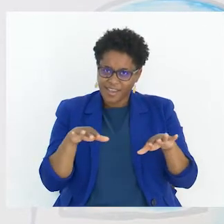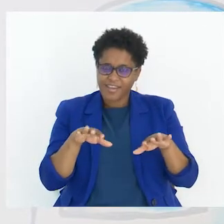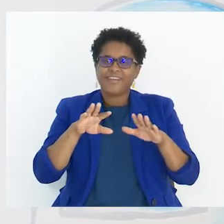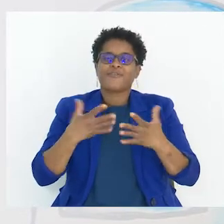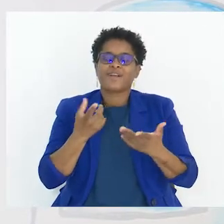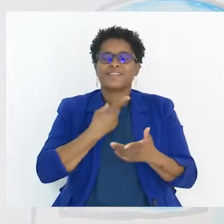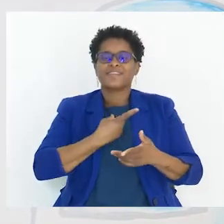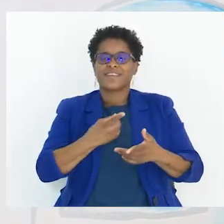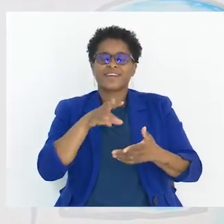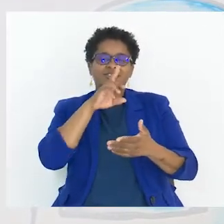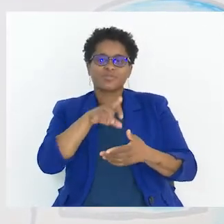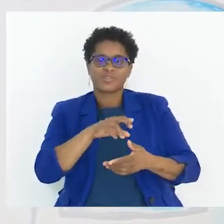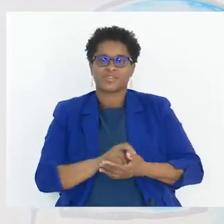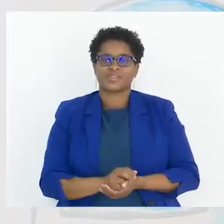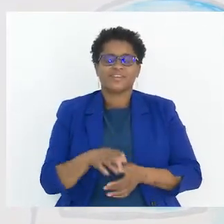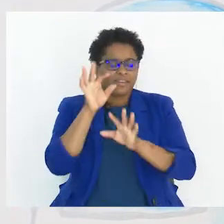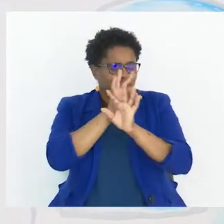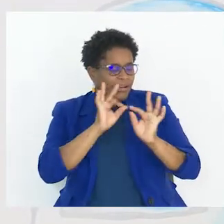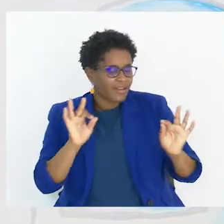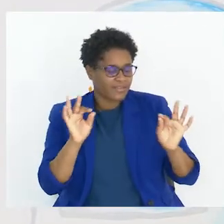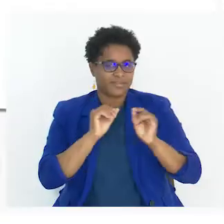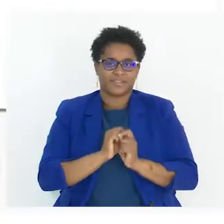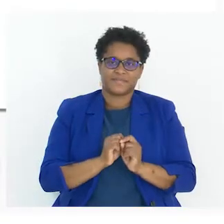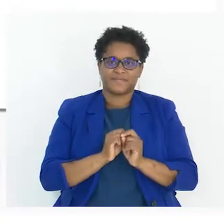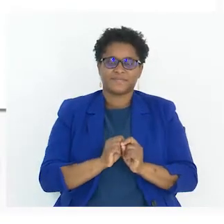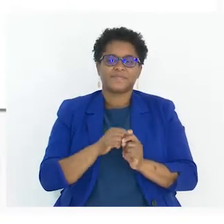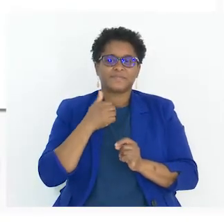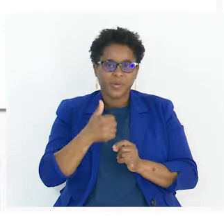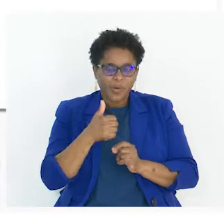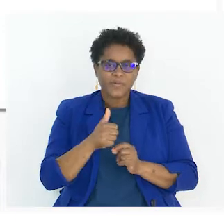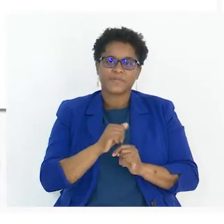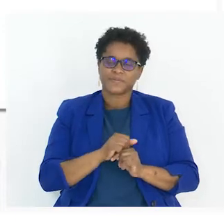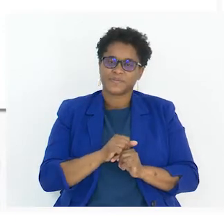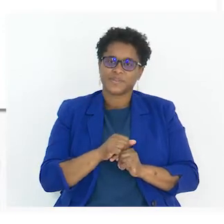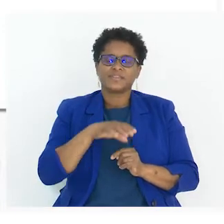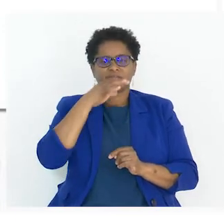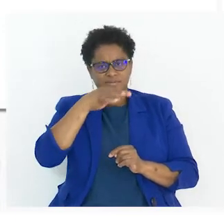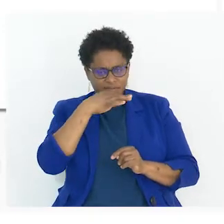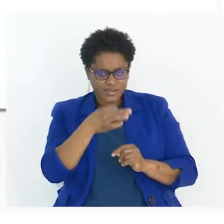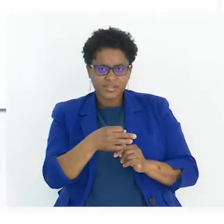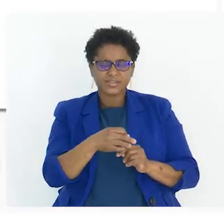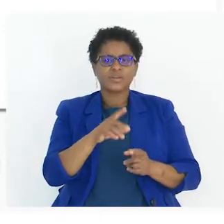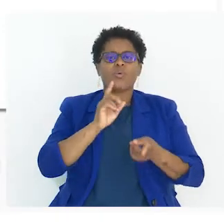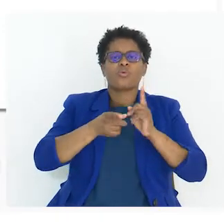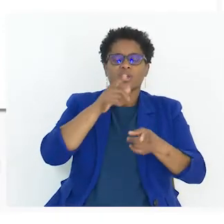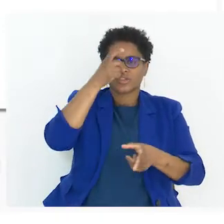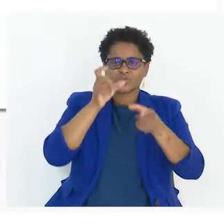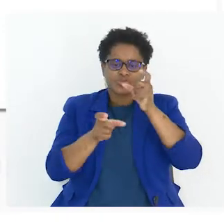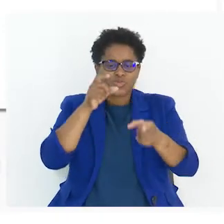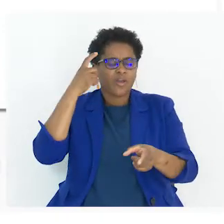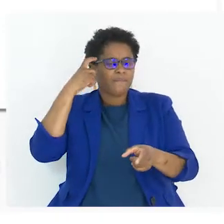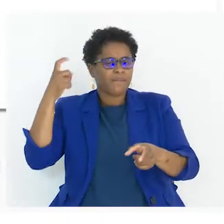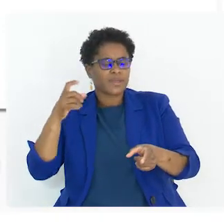Luís, já? Então, qual será a resposta? Excelente! Revela o que